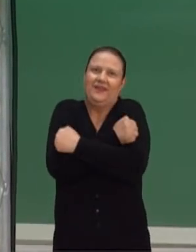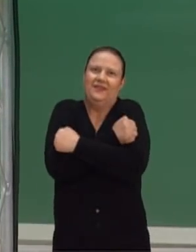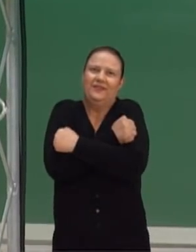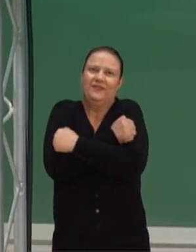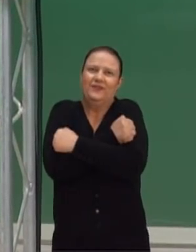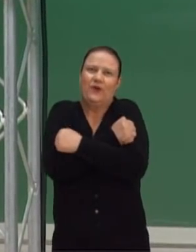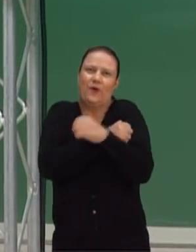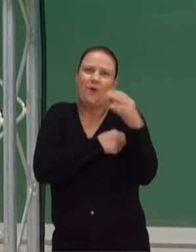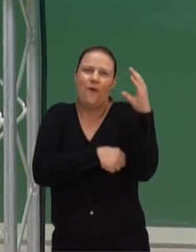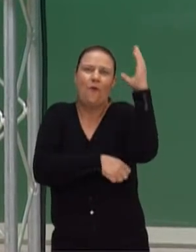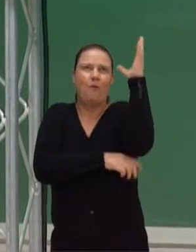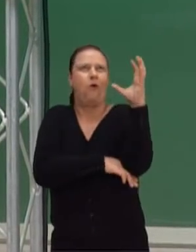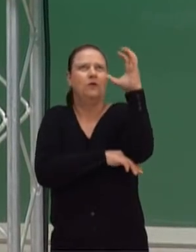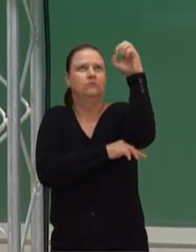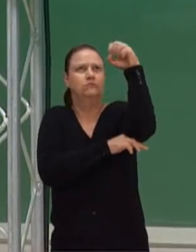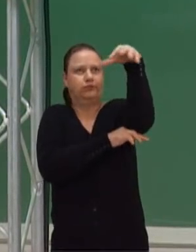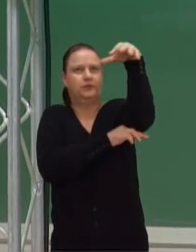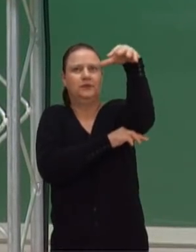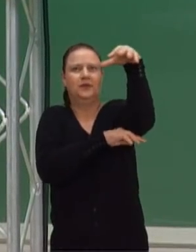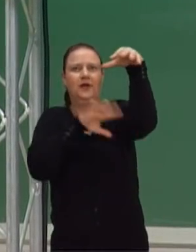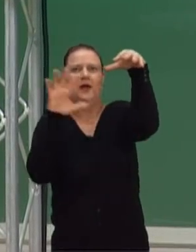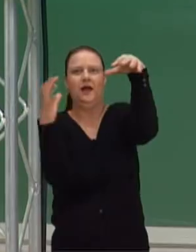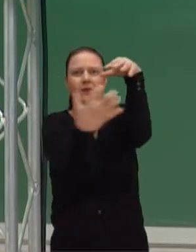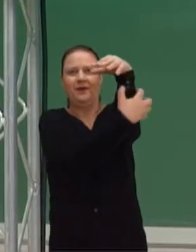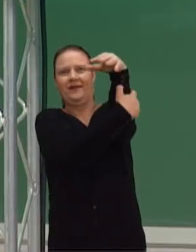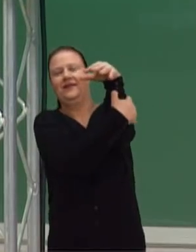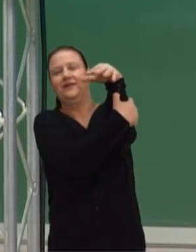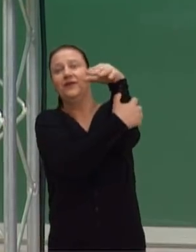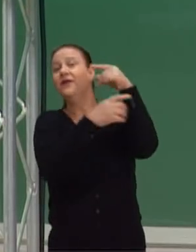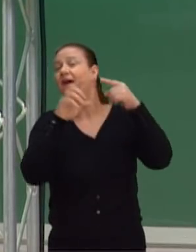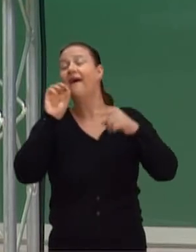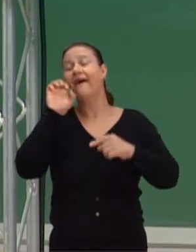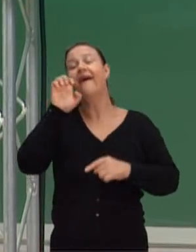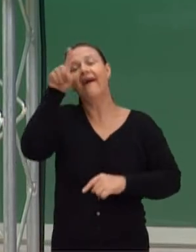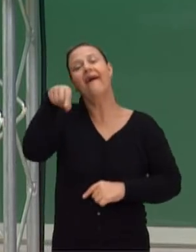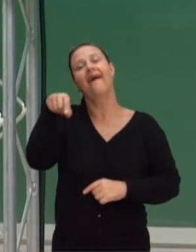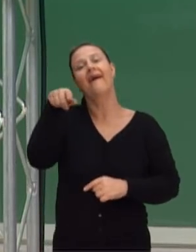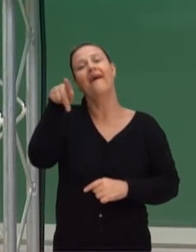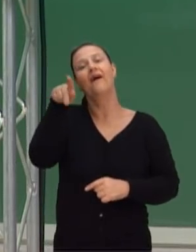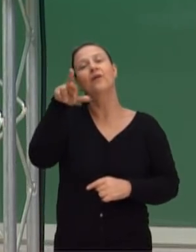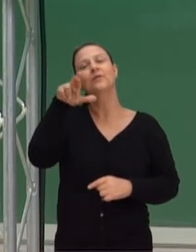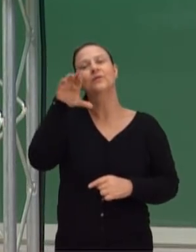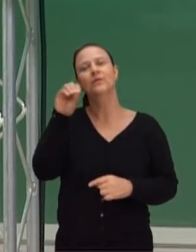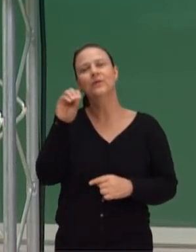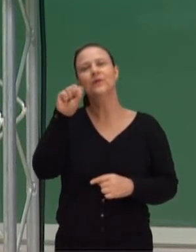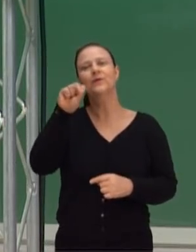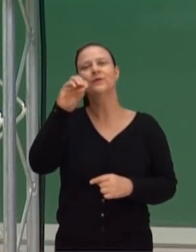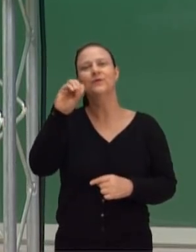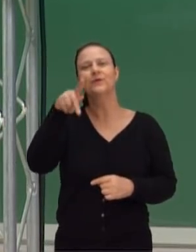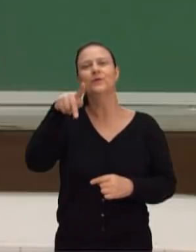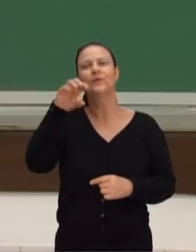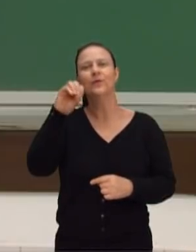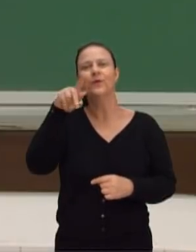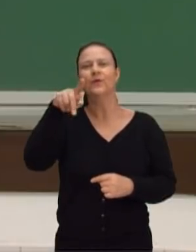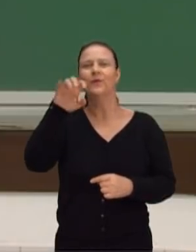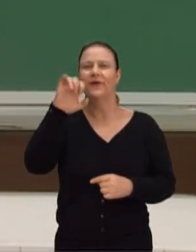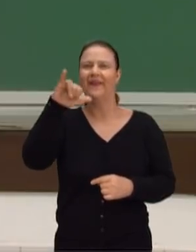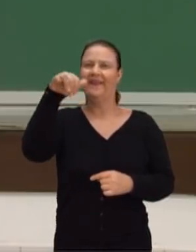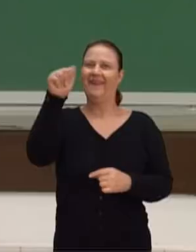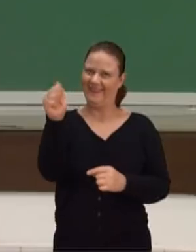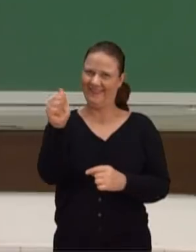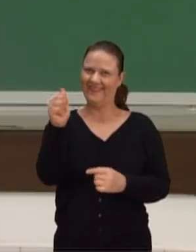sobre isso e vamos trabalhar até o último dia da nossa vida, se Deus quiser, muitos e muitos anos ainda. Muito bem. E